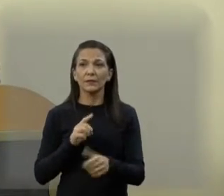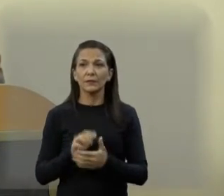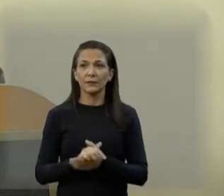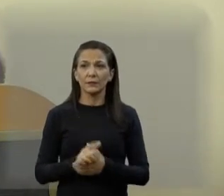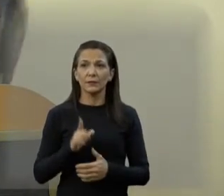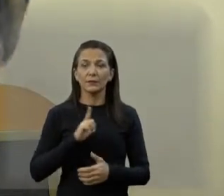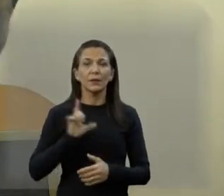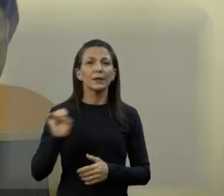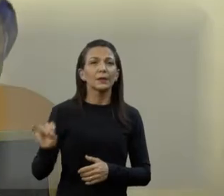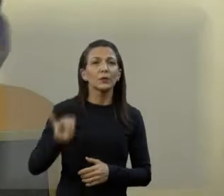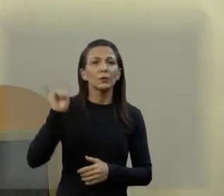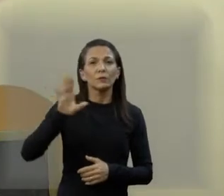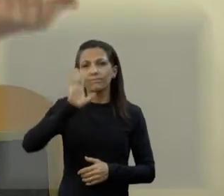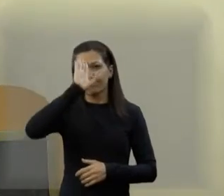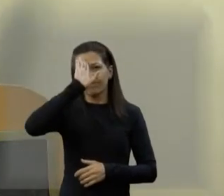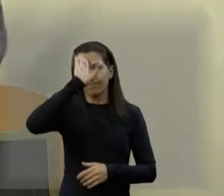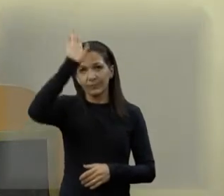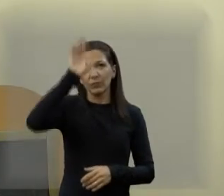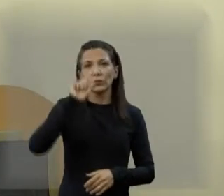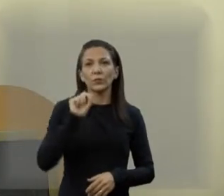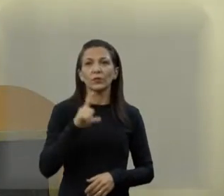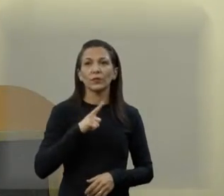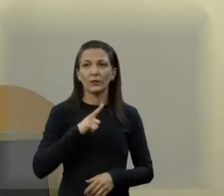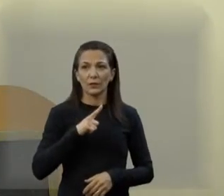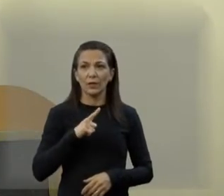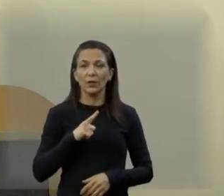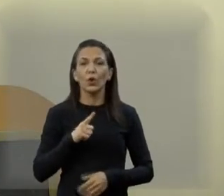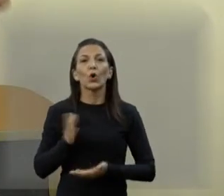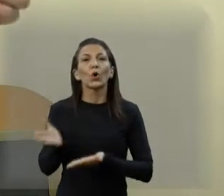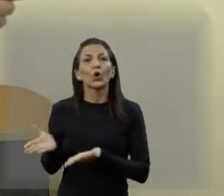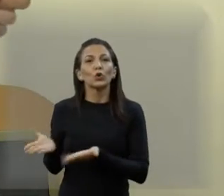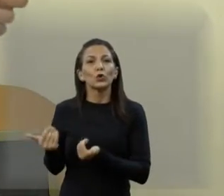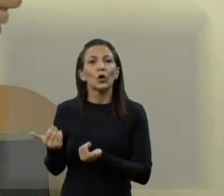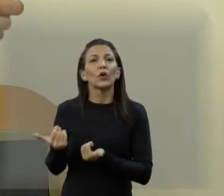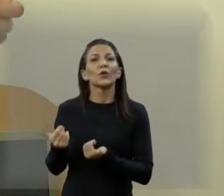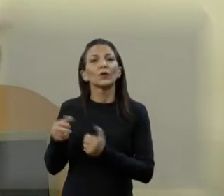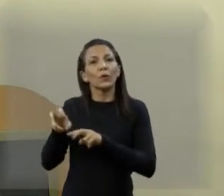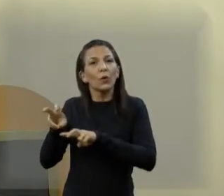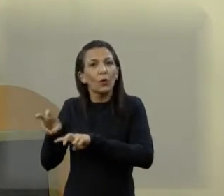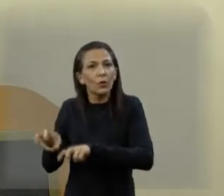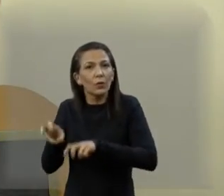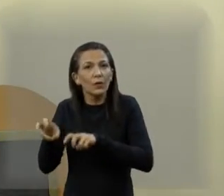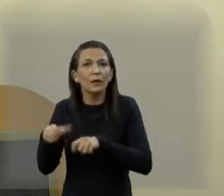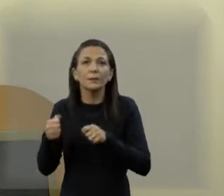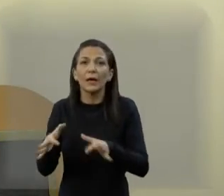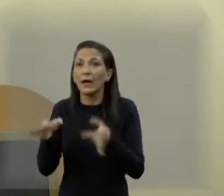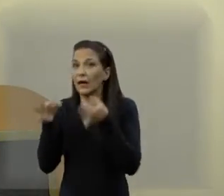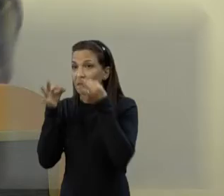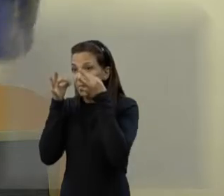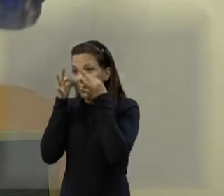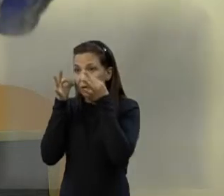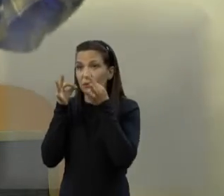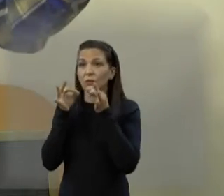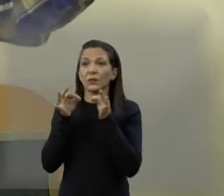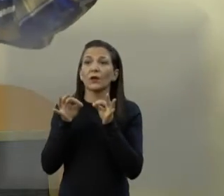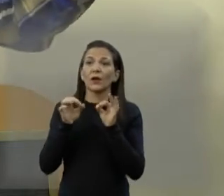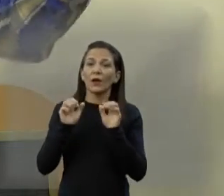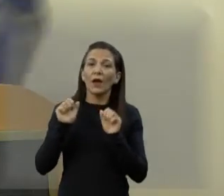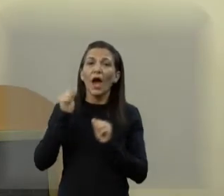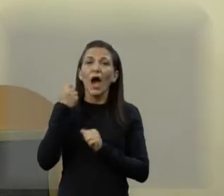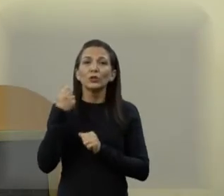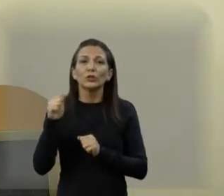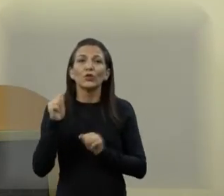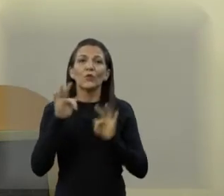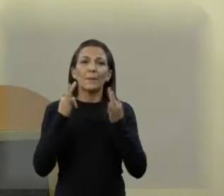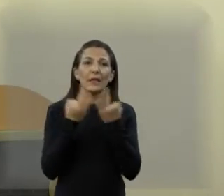a importância maior é a questão do jovem Rural que precisa de atenção considerando-se a associação familiar